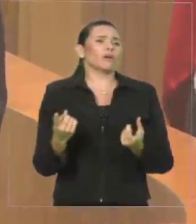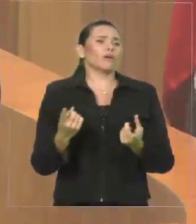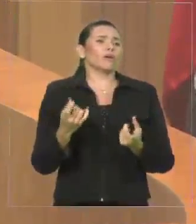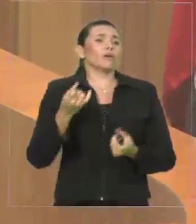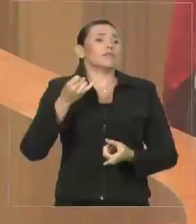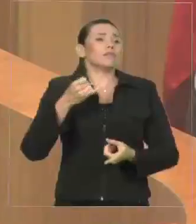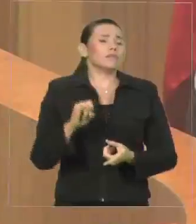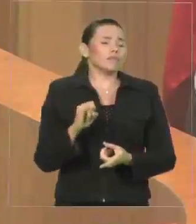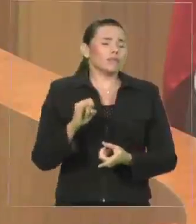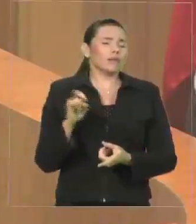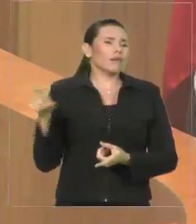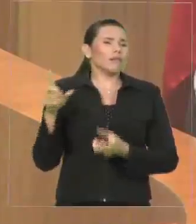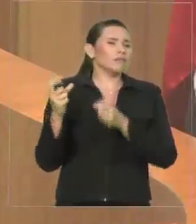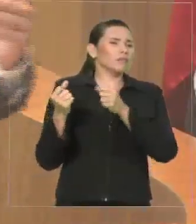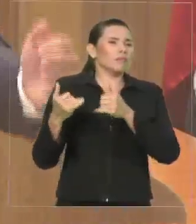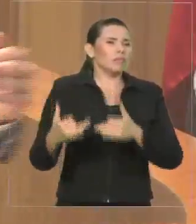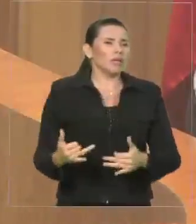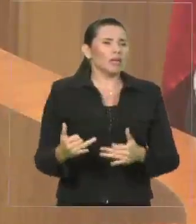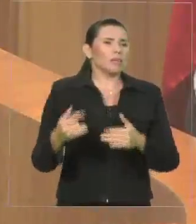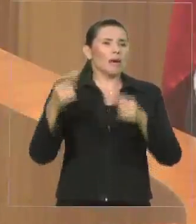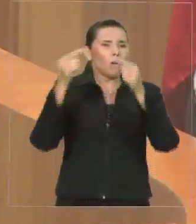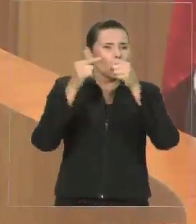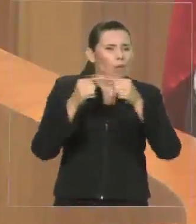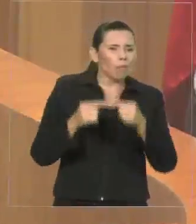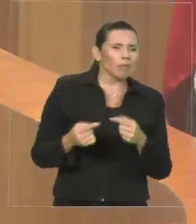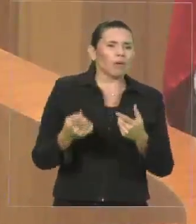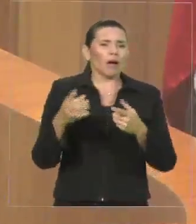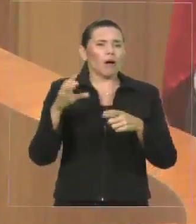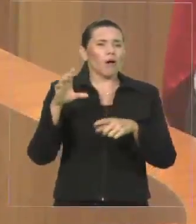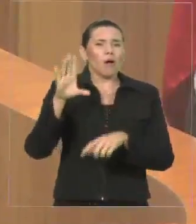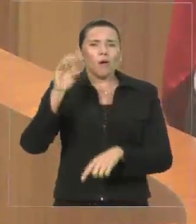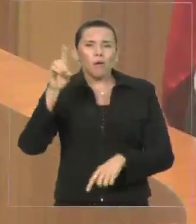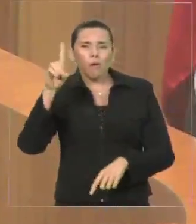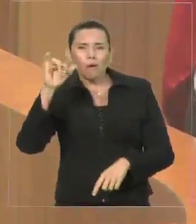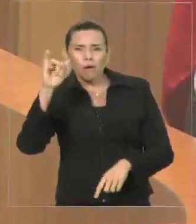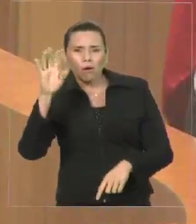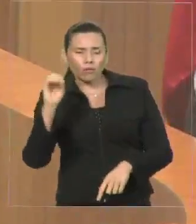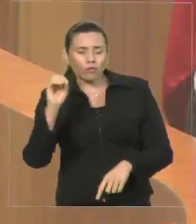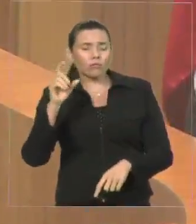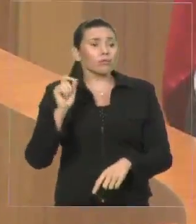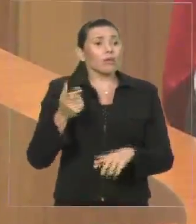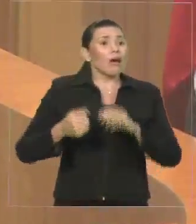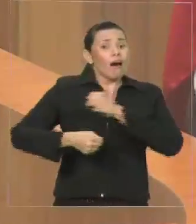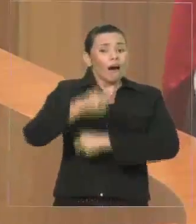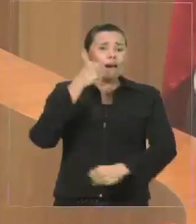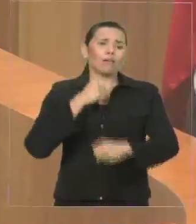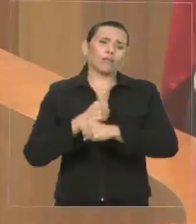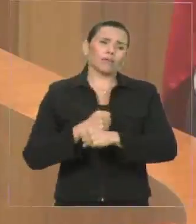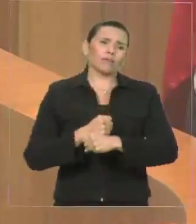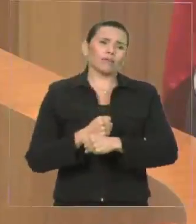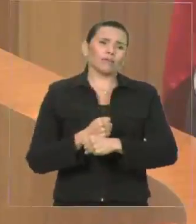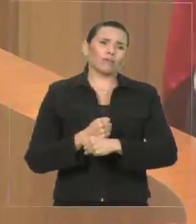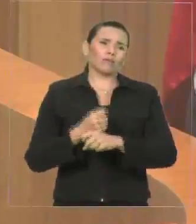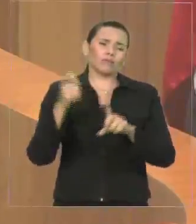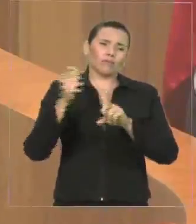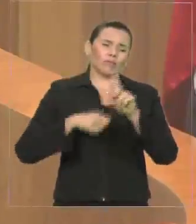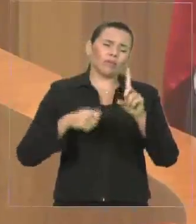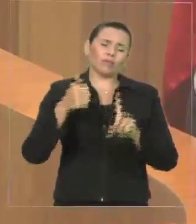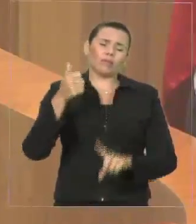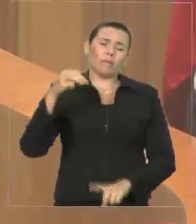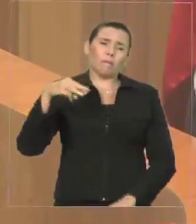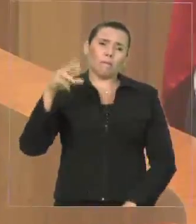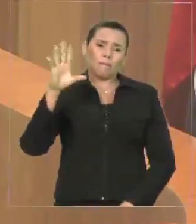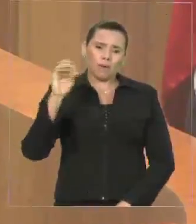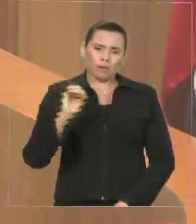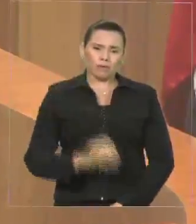senhor presidente, que o governador não possa encaminhar um projeto de lei para nós debatermos aqui a adequação do novo Código de Processo